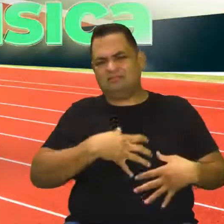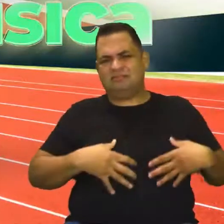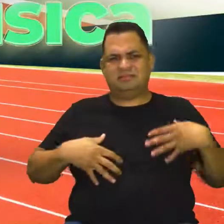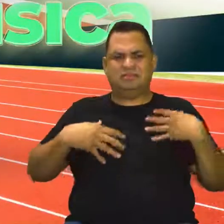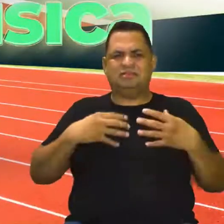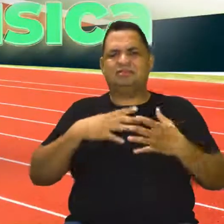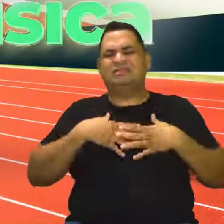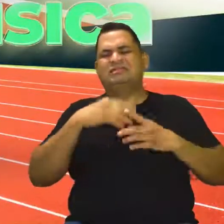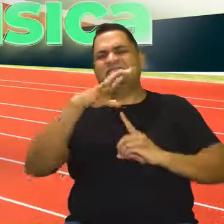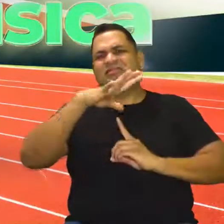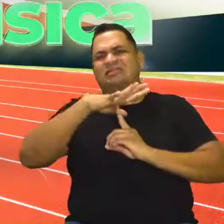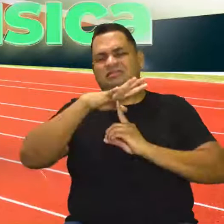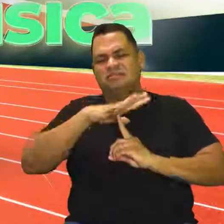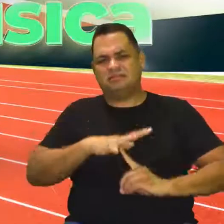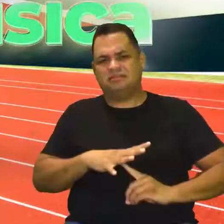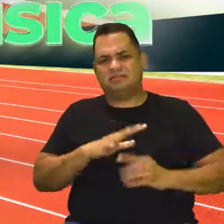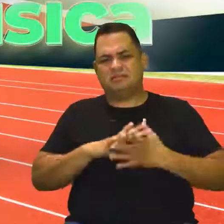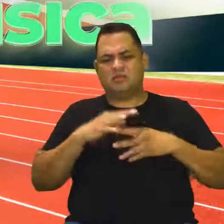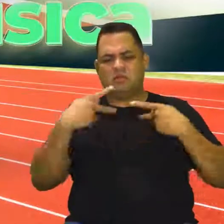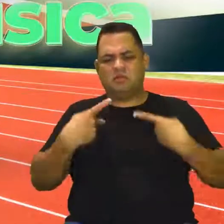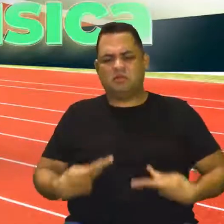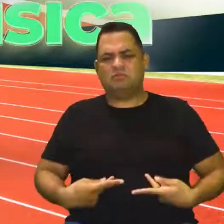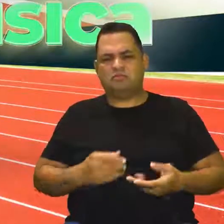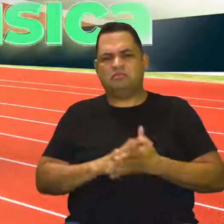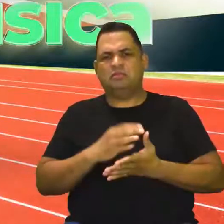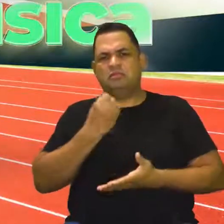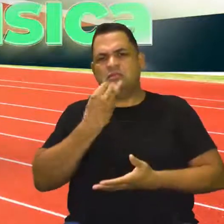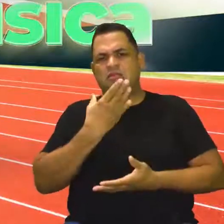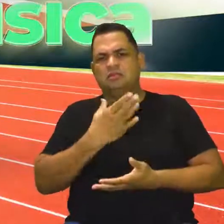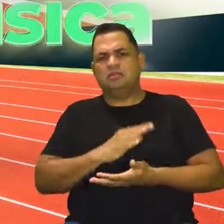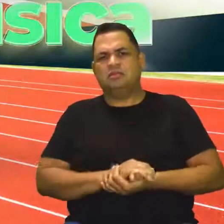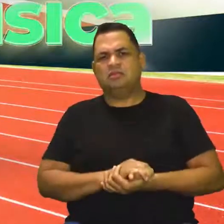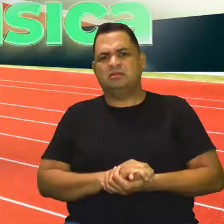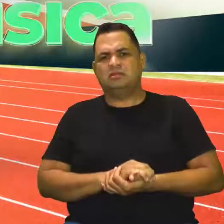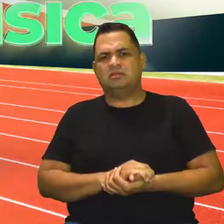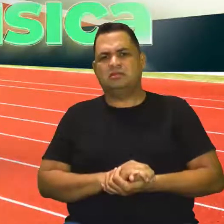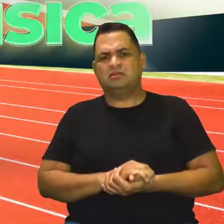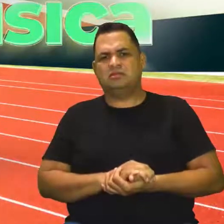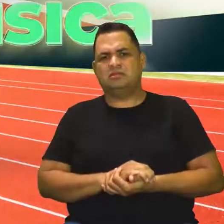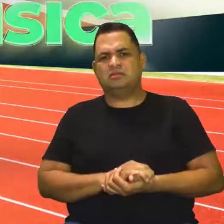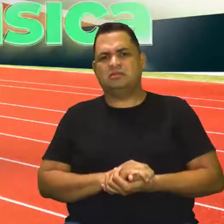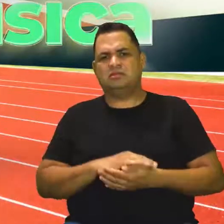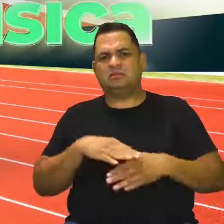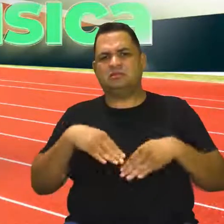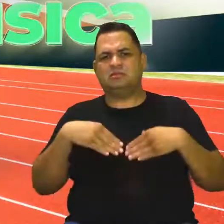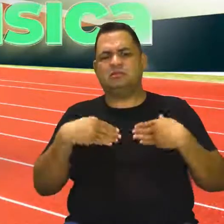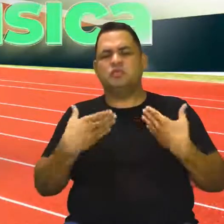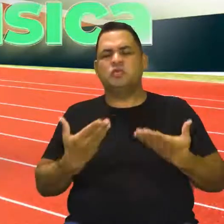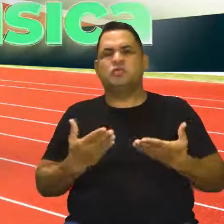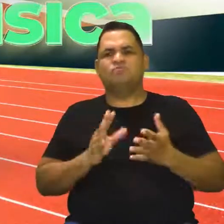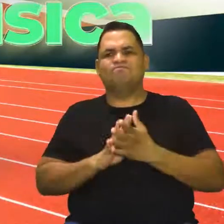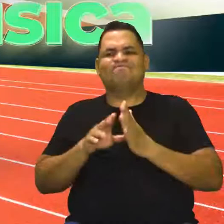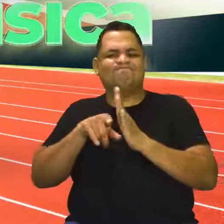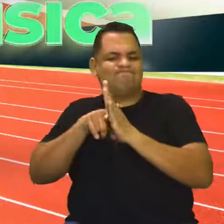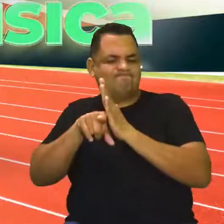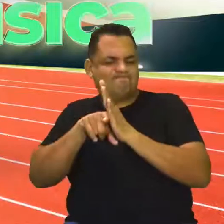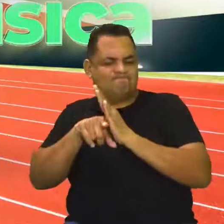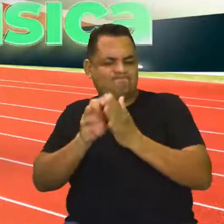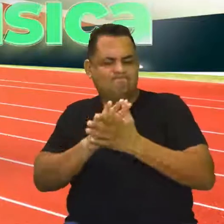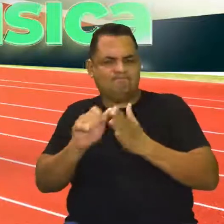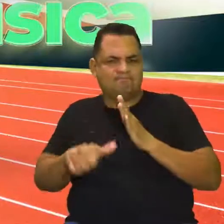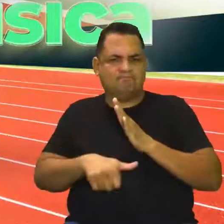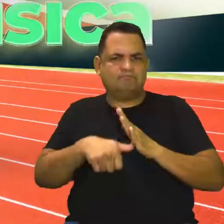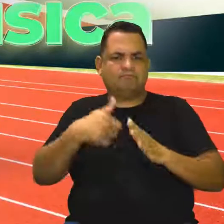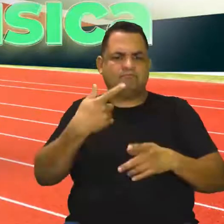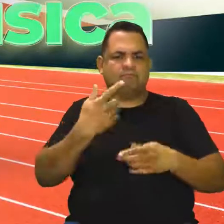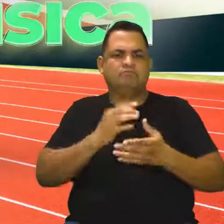levando a uma depressão. Será que o meu corpo está bem? A grande verdade, quando a gente analisa esse primeiro momento